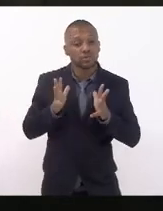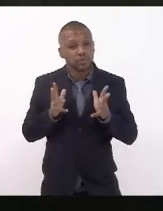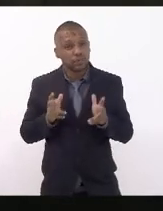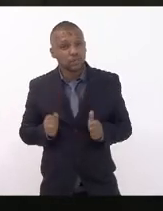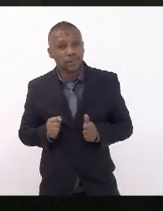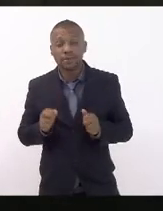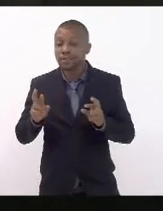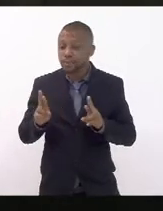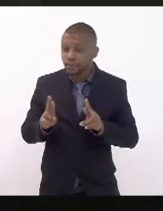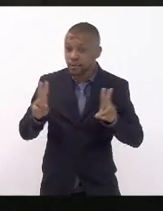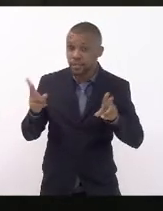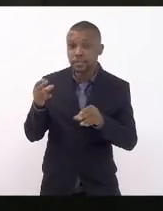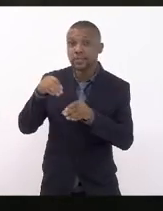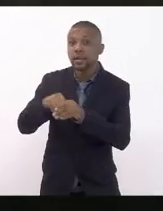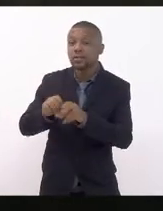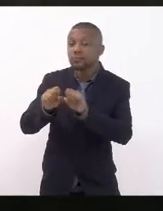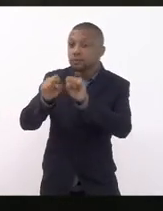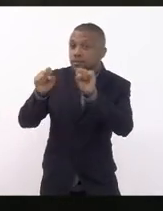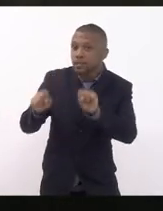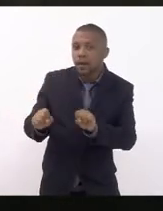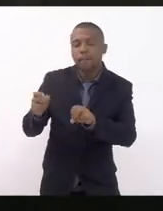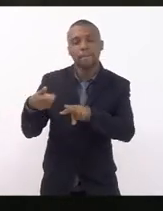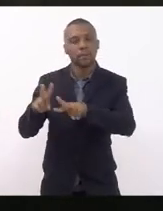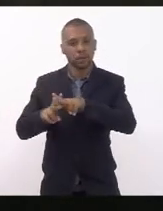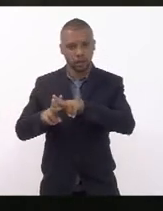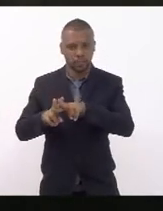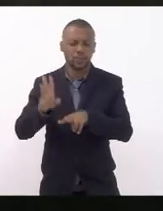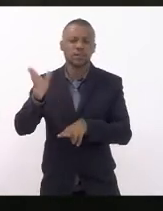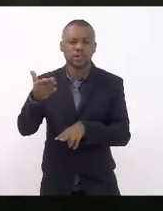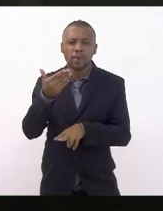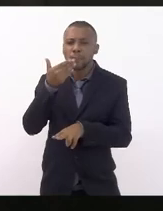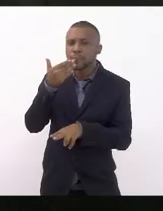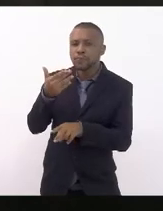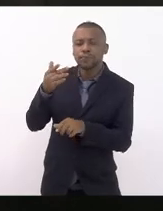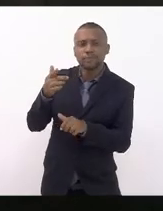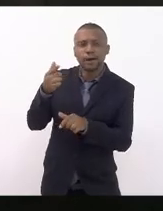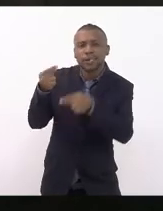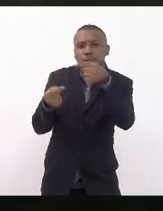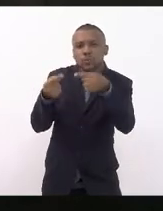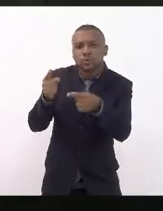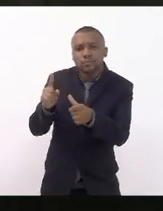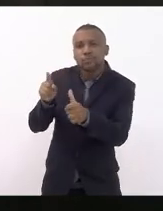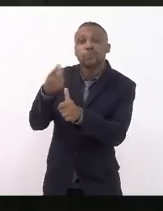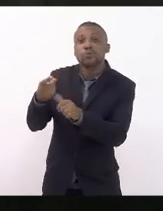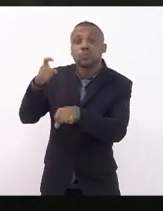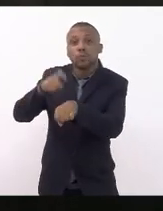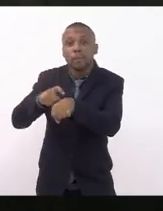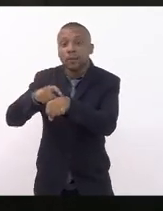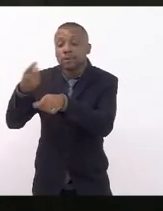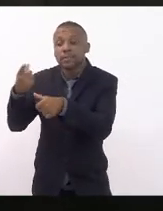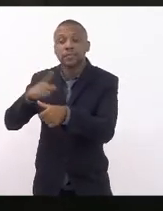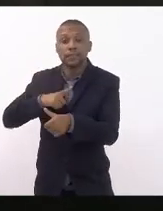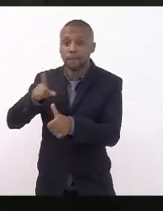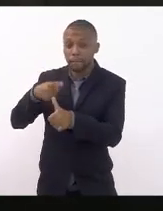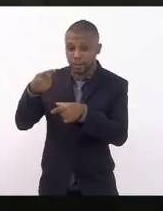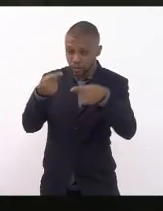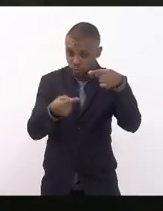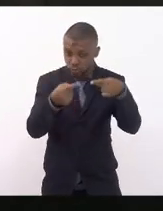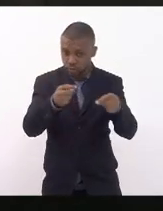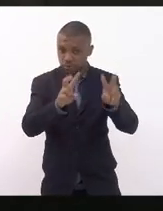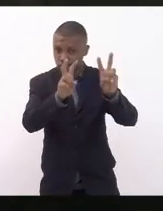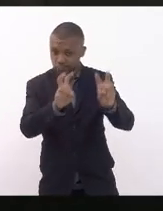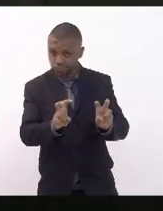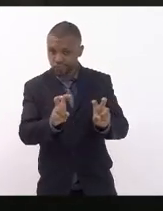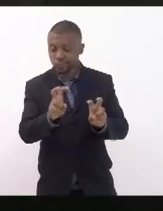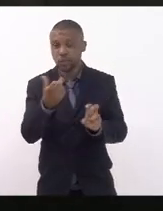Eu já tinha pedido para discutir na primeira, quando o PL veio em primeira discussão, e